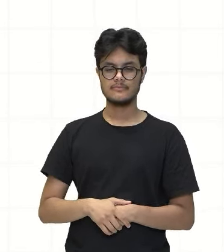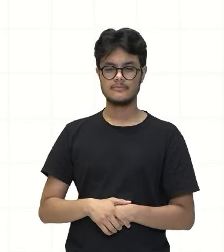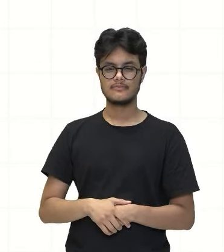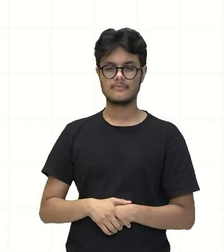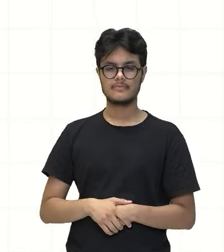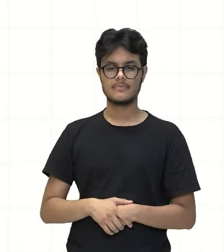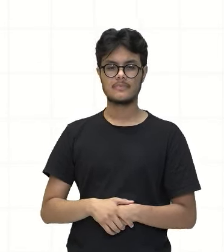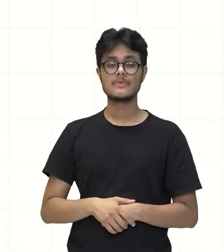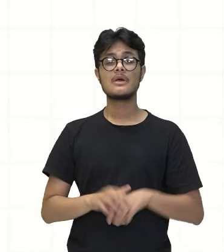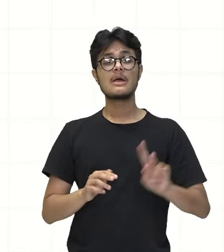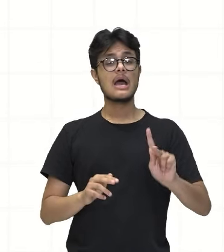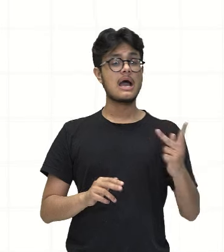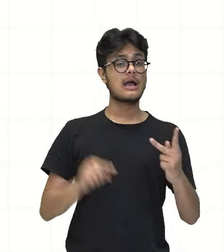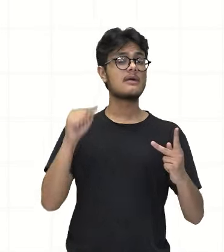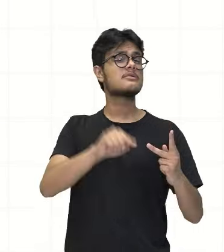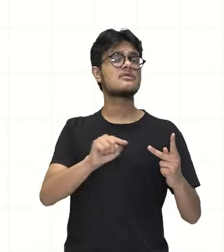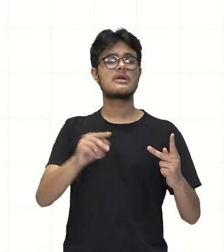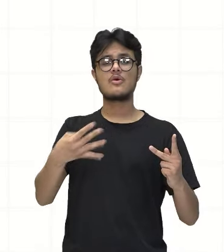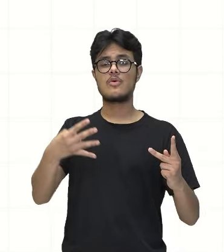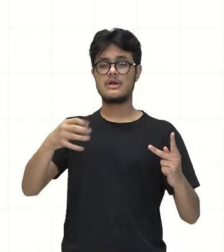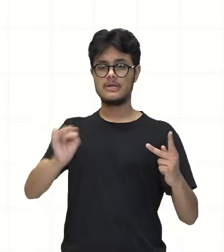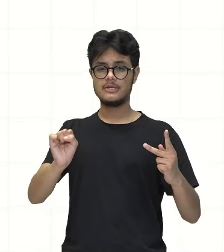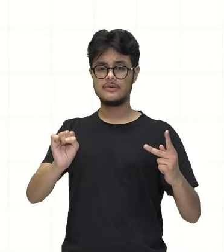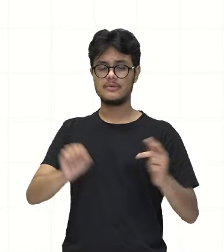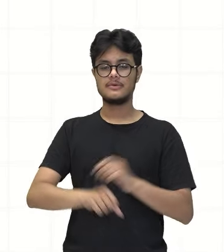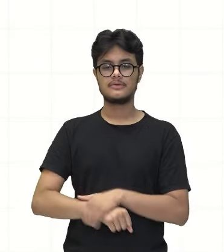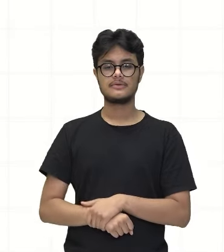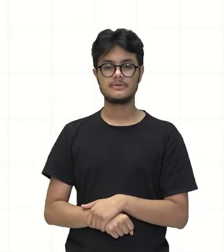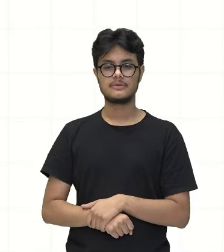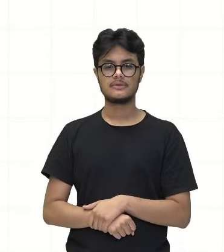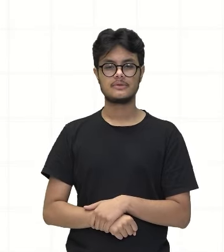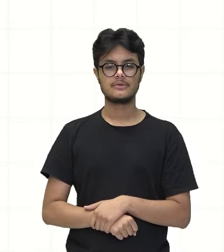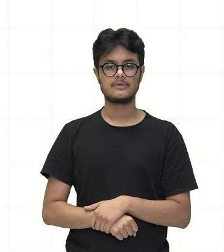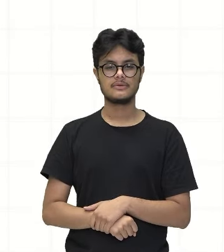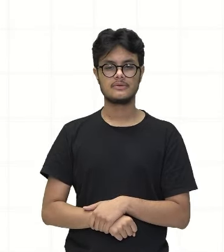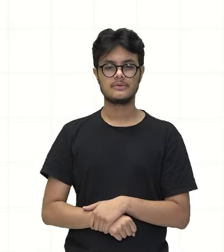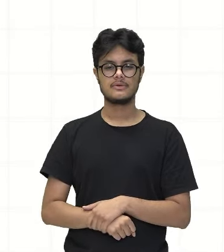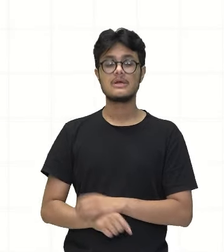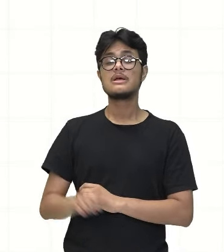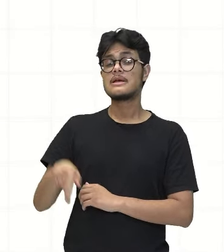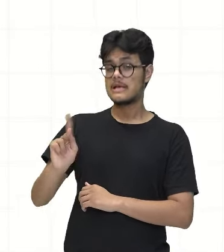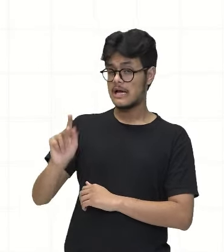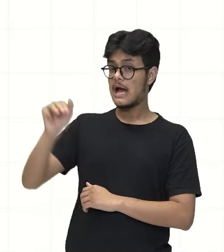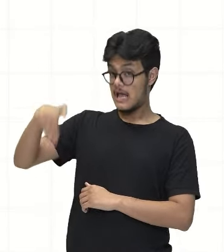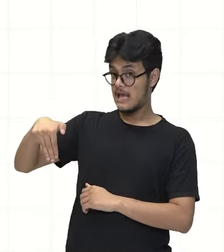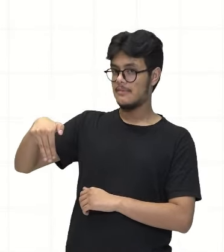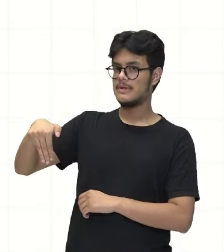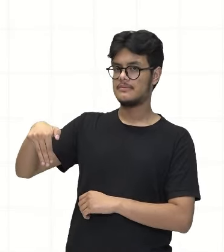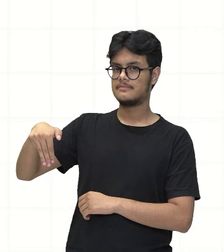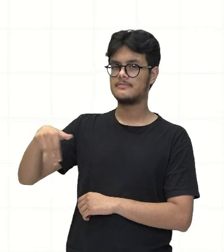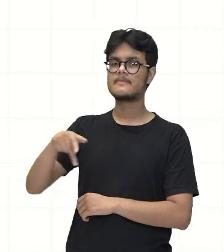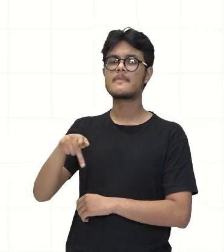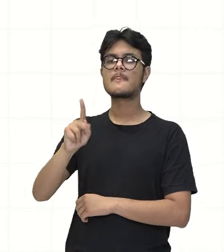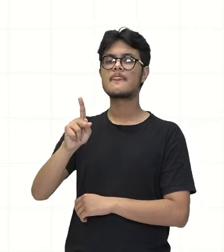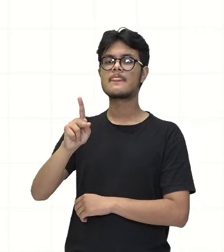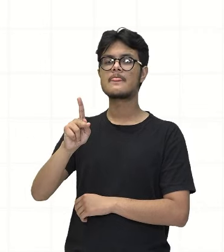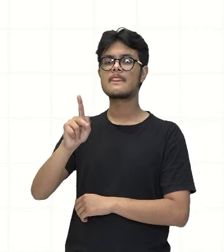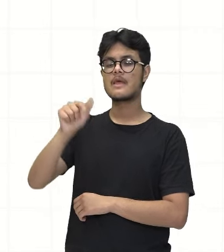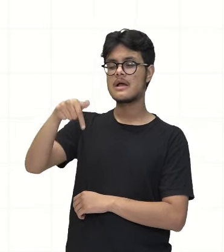8, 48. Então, vejam, a unidade de medida está em quilômetro, né? São as medidas que ele fornece no